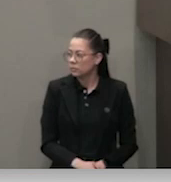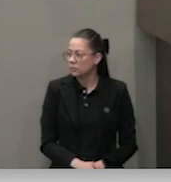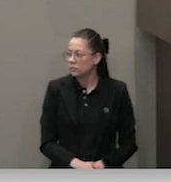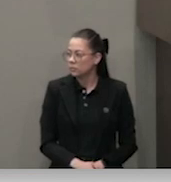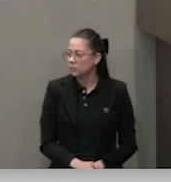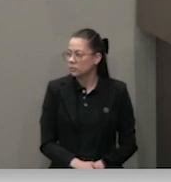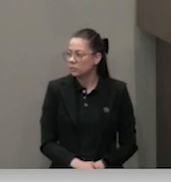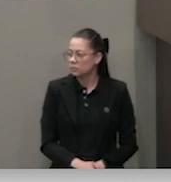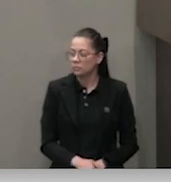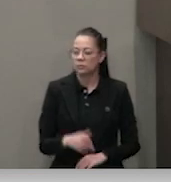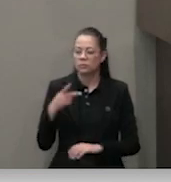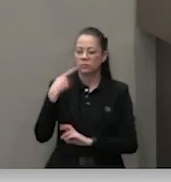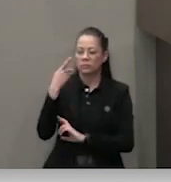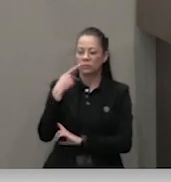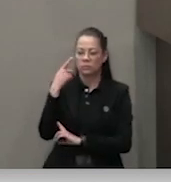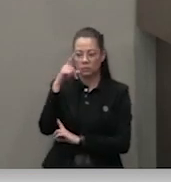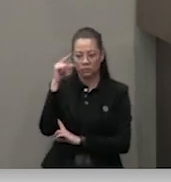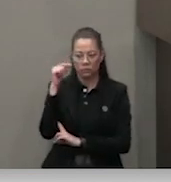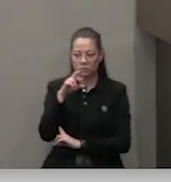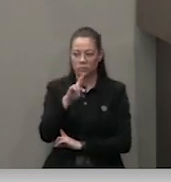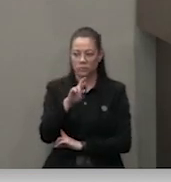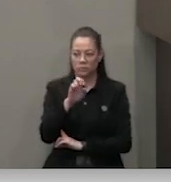comunidade vereadora